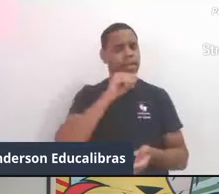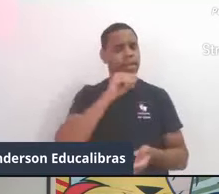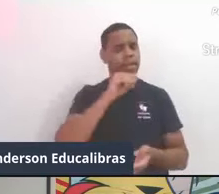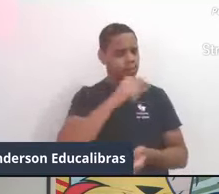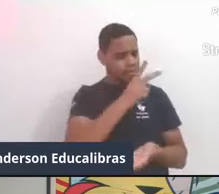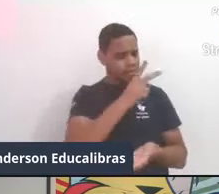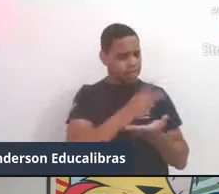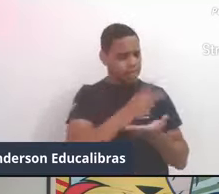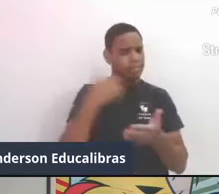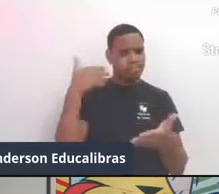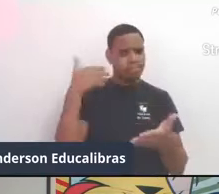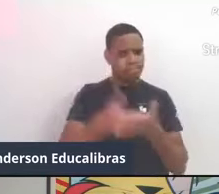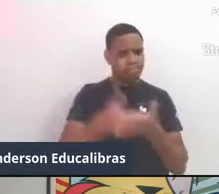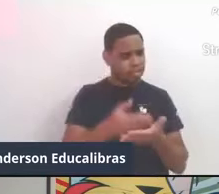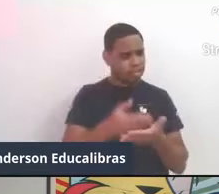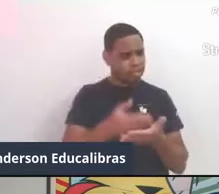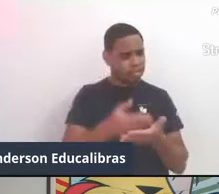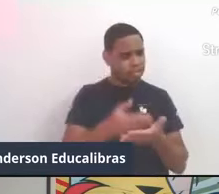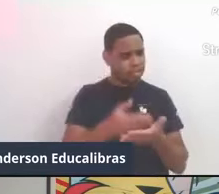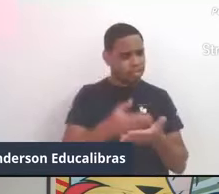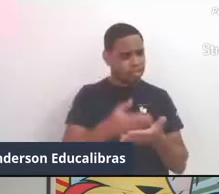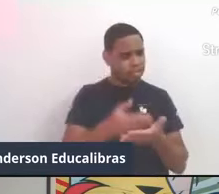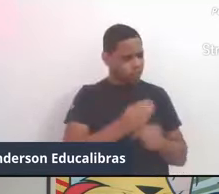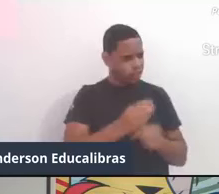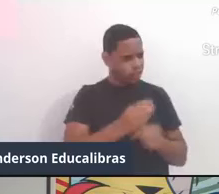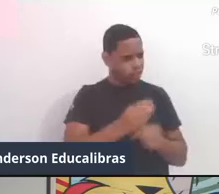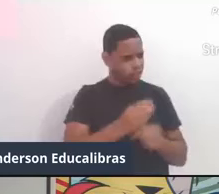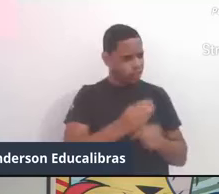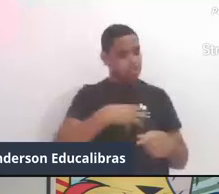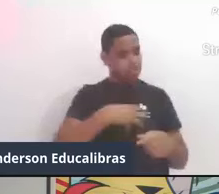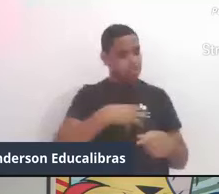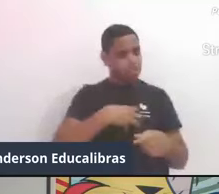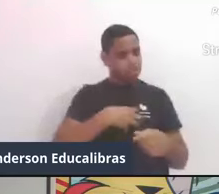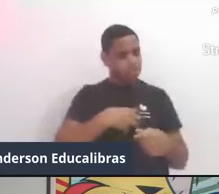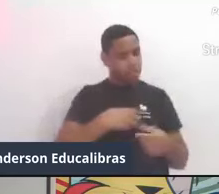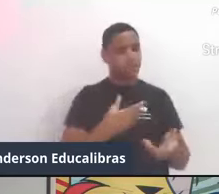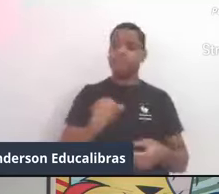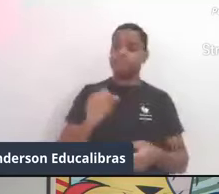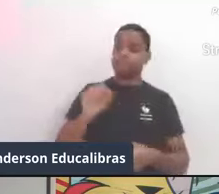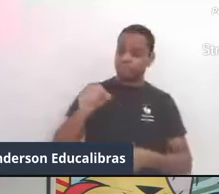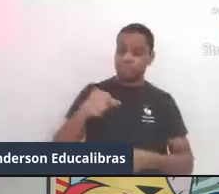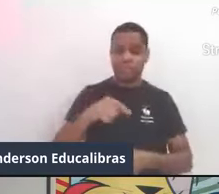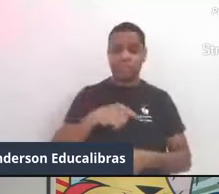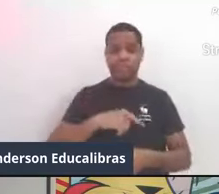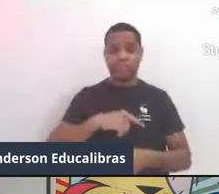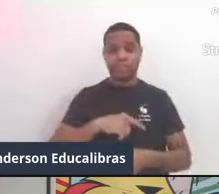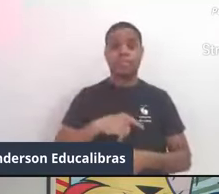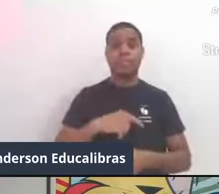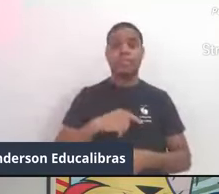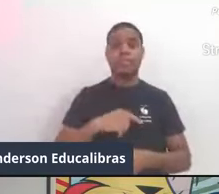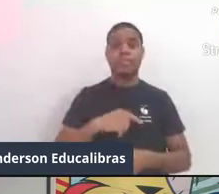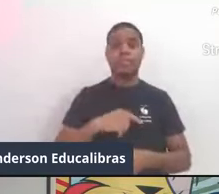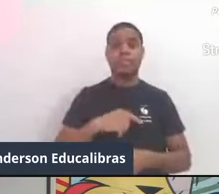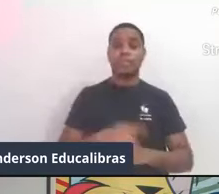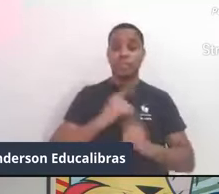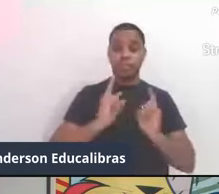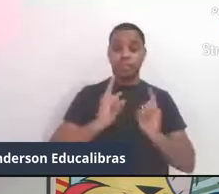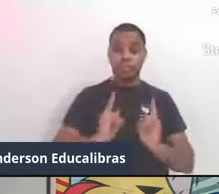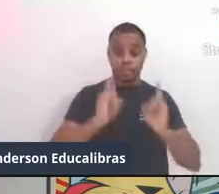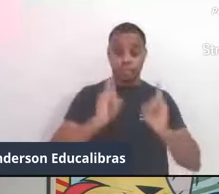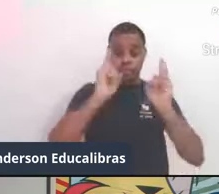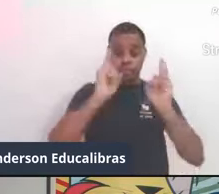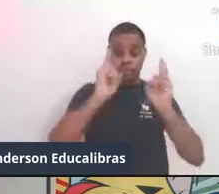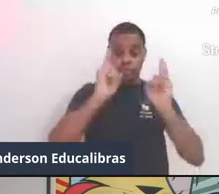faz tempo, né? A arquitetura ela é um componente indispensável do nosso programa. Não